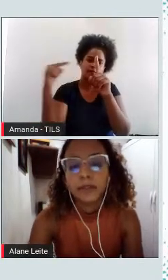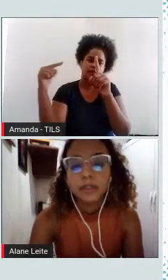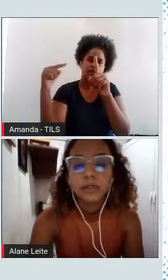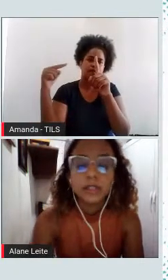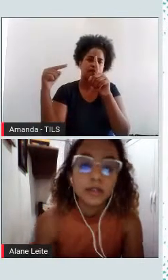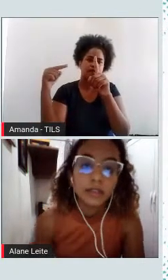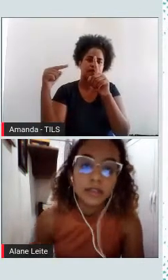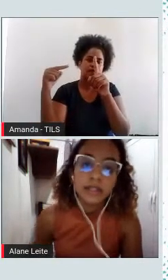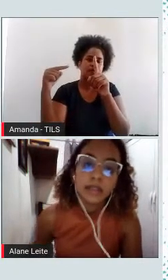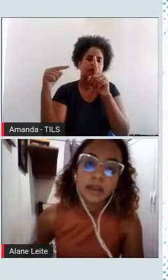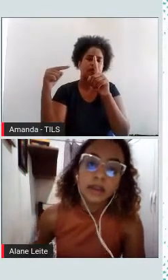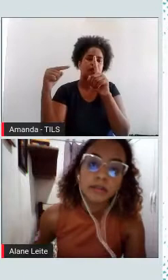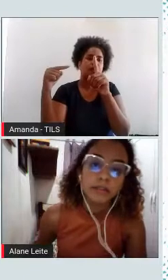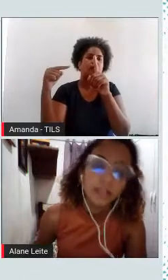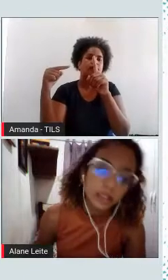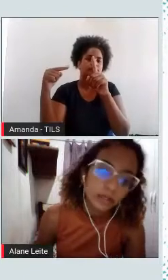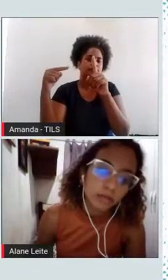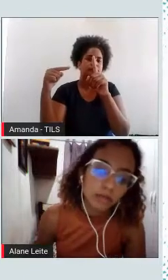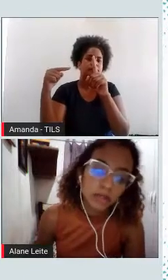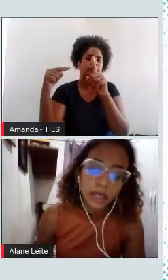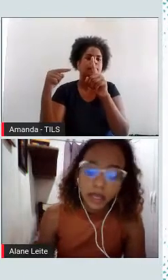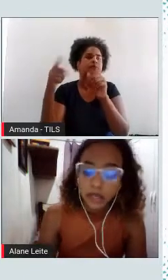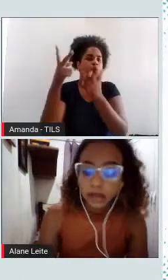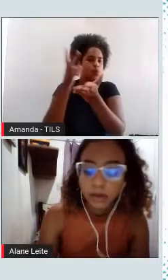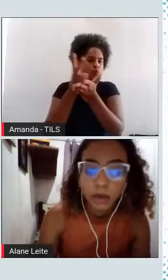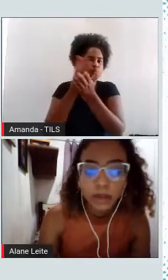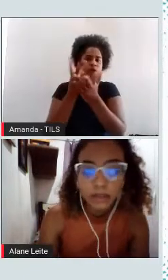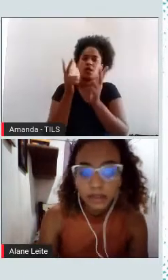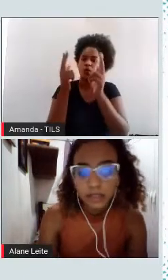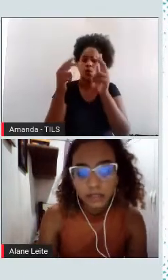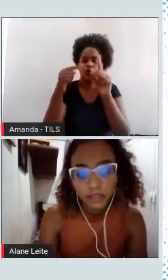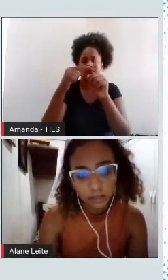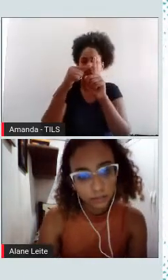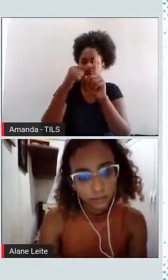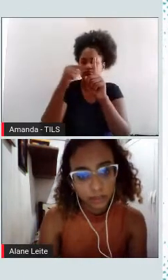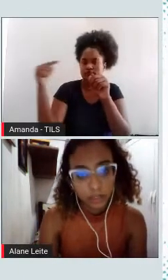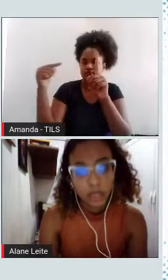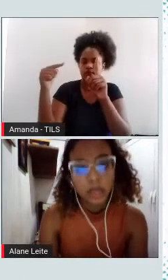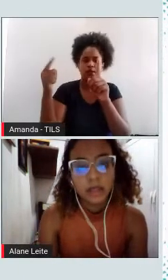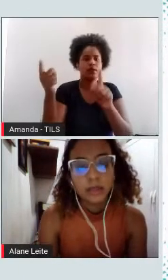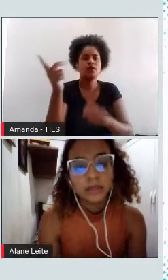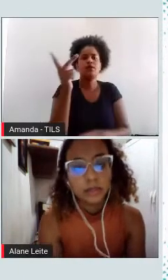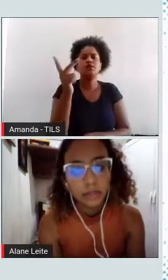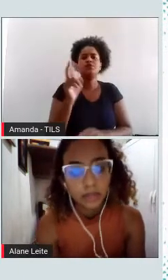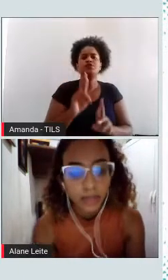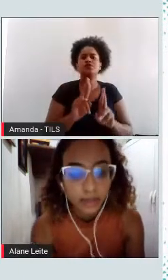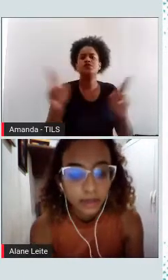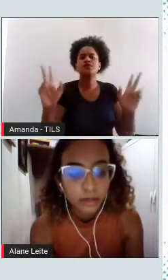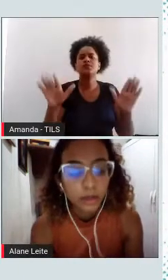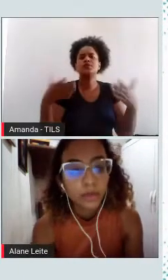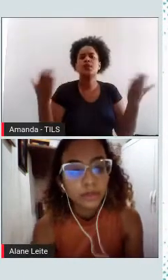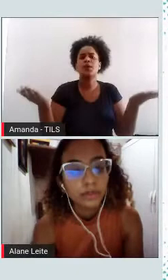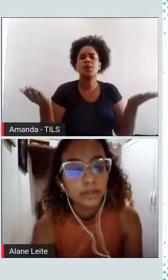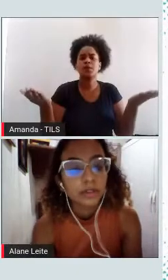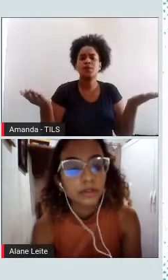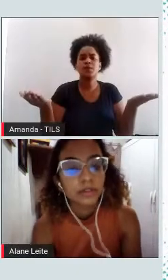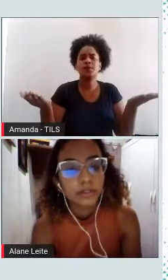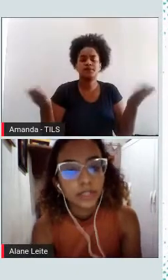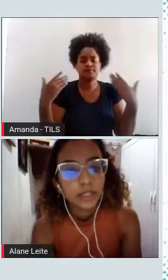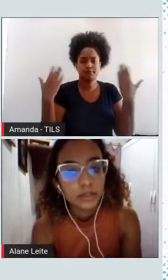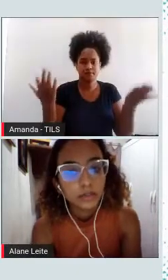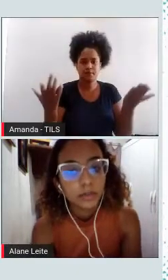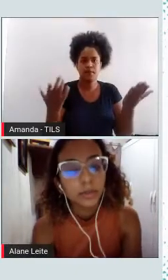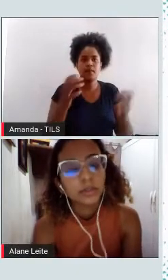O ponto de ebulição ele vai ser fixo. Então, qual a diferença das duas? Na mistura eutética, eu tenho um ponto de